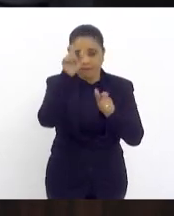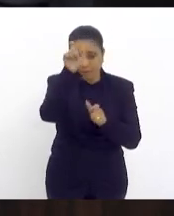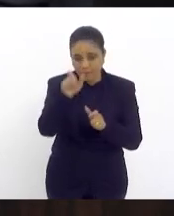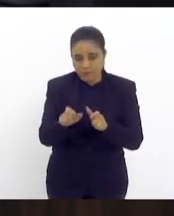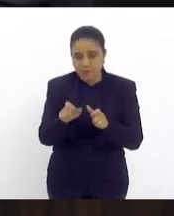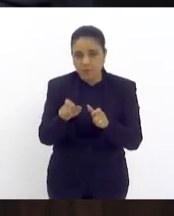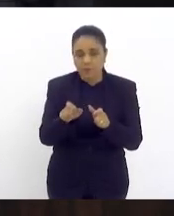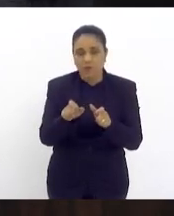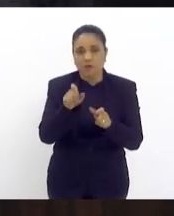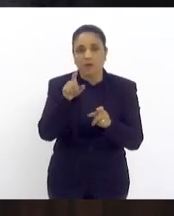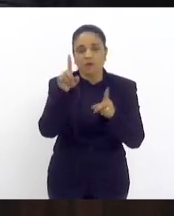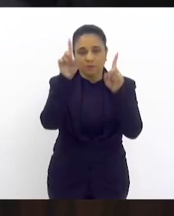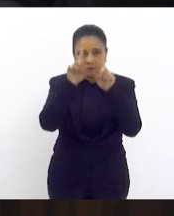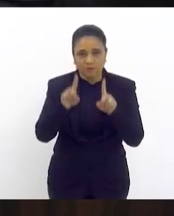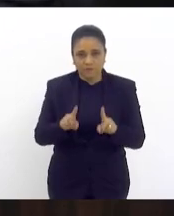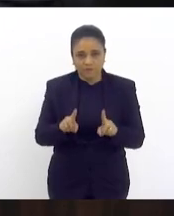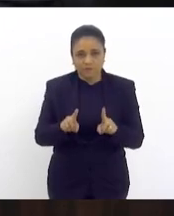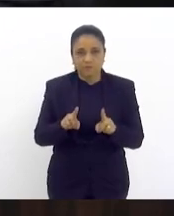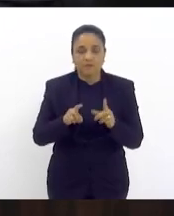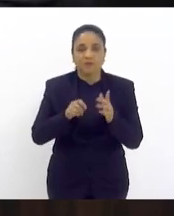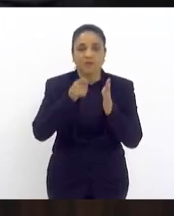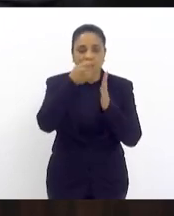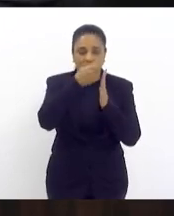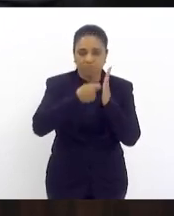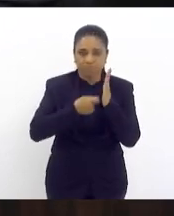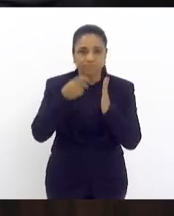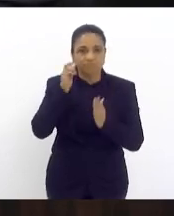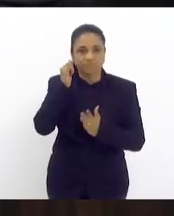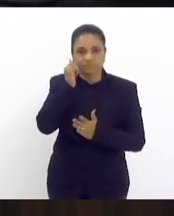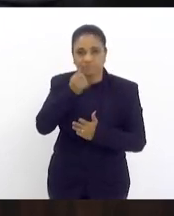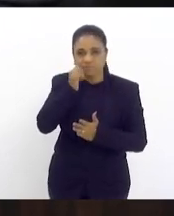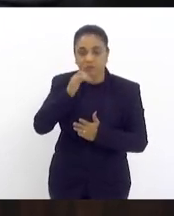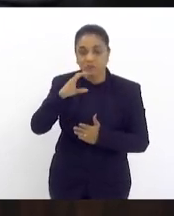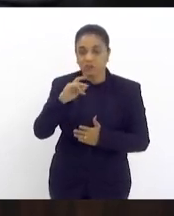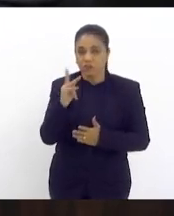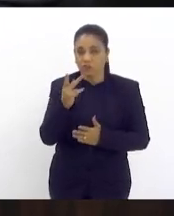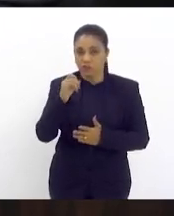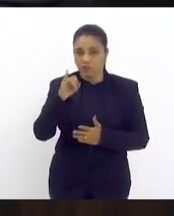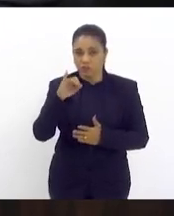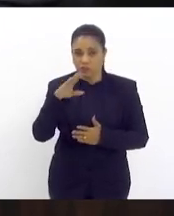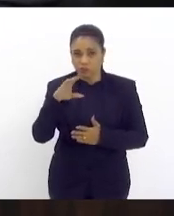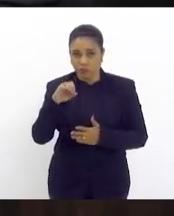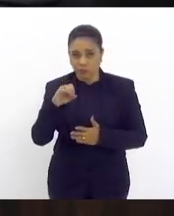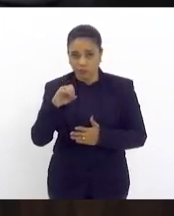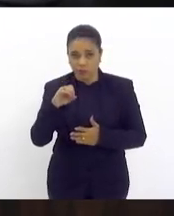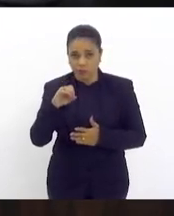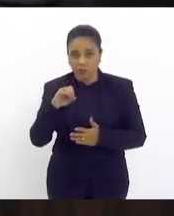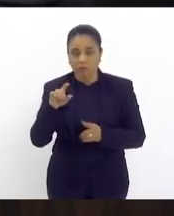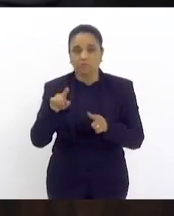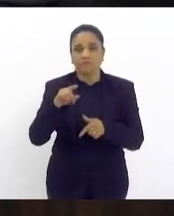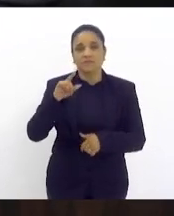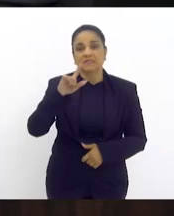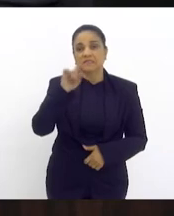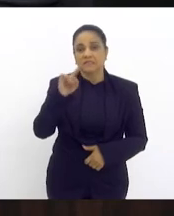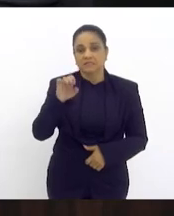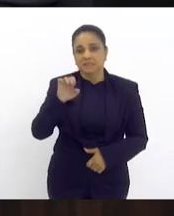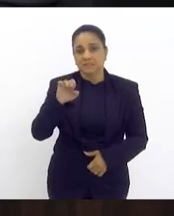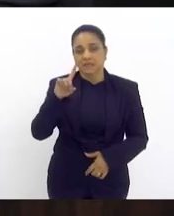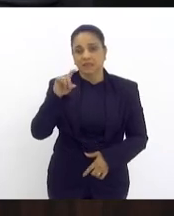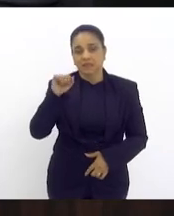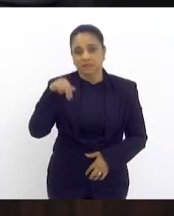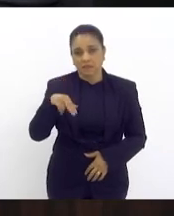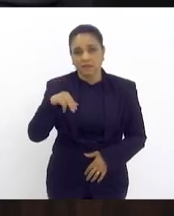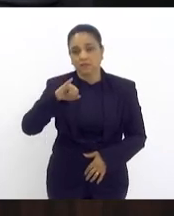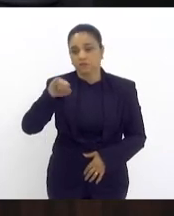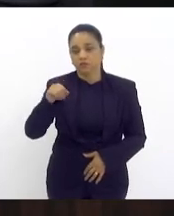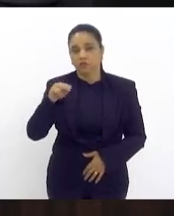com deficiência relatores deputados Chiquinho da Mangueira zeidan Jeová gilviana